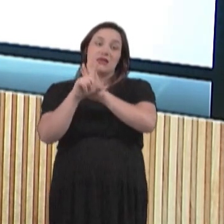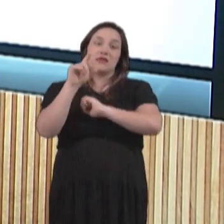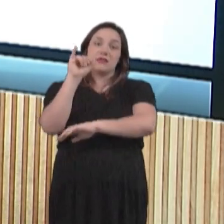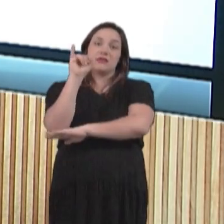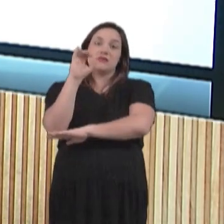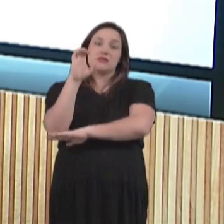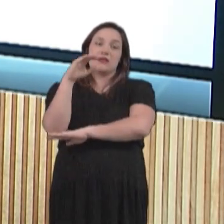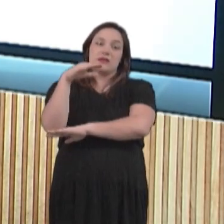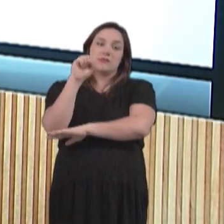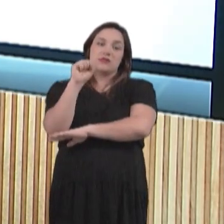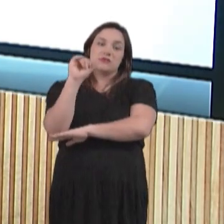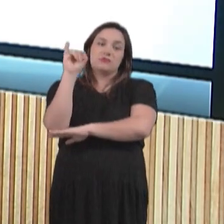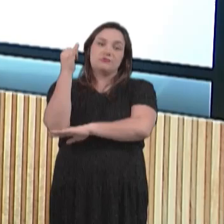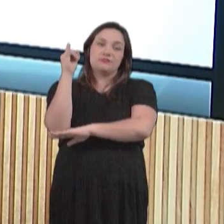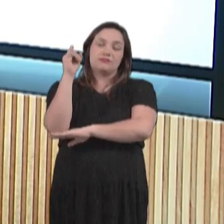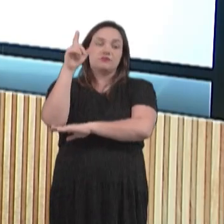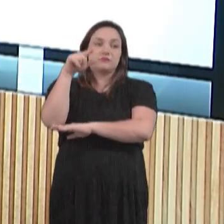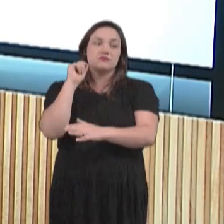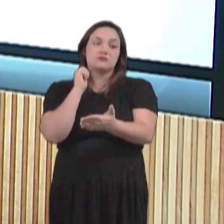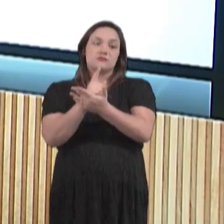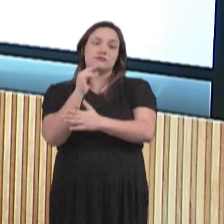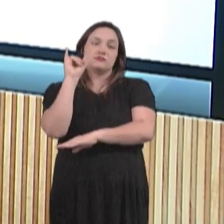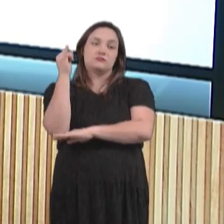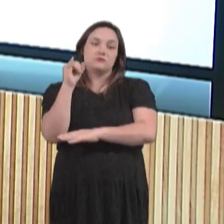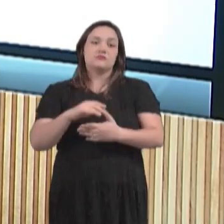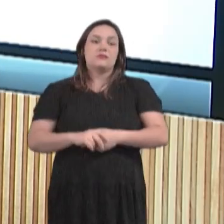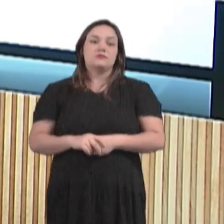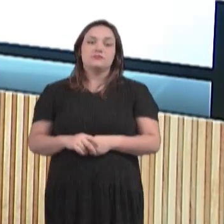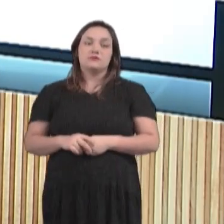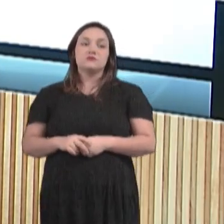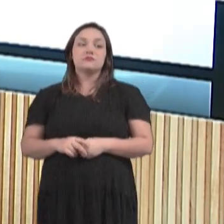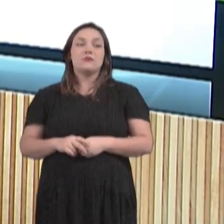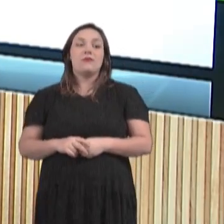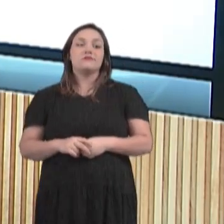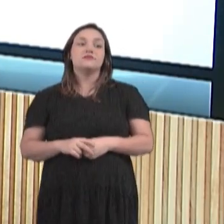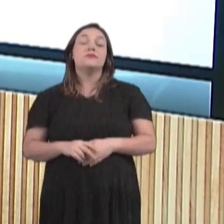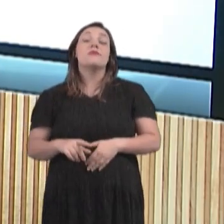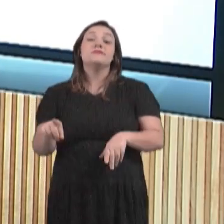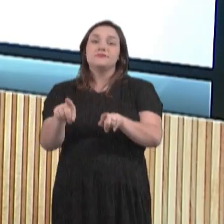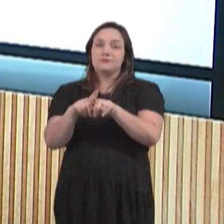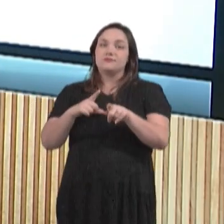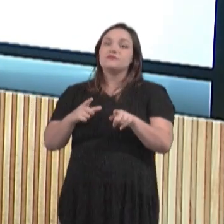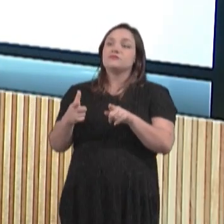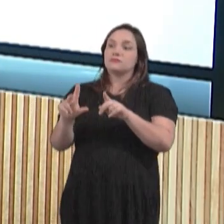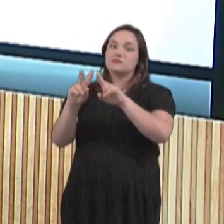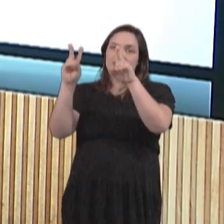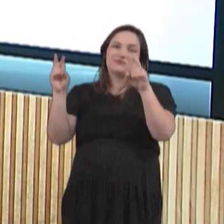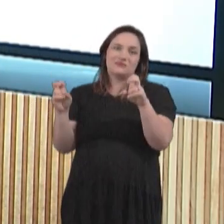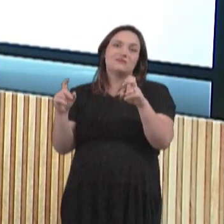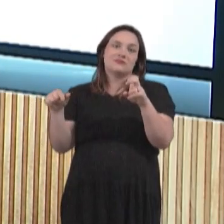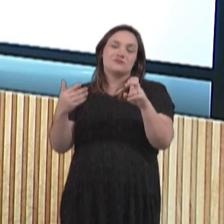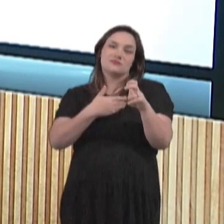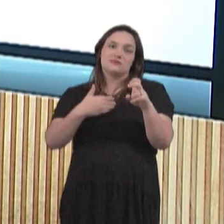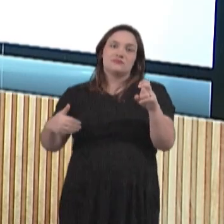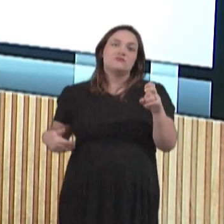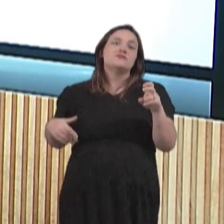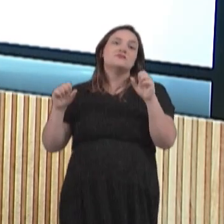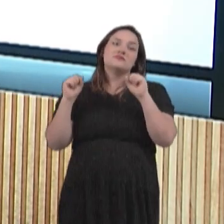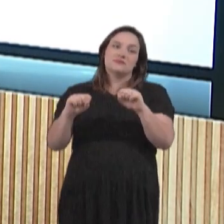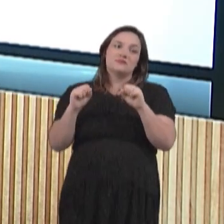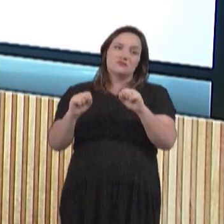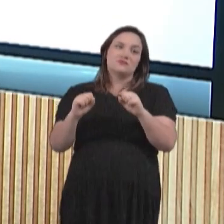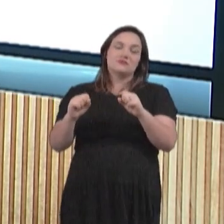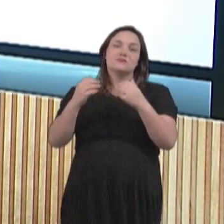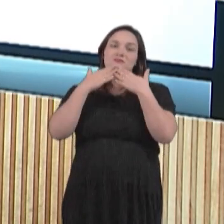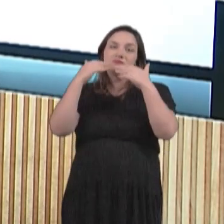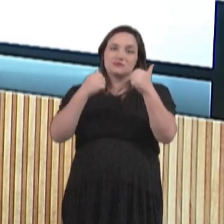Trazendo também medidas de estímulo ao pagamento de impostos, né? E algumas outras questões também para que o governo diz que pode desburocratizar um